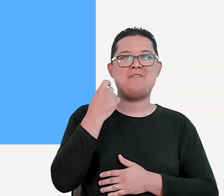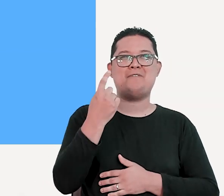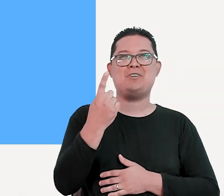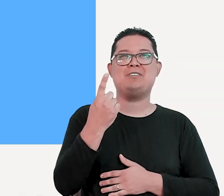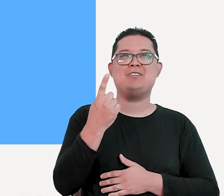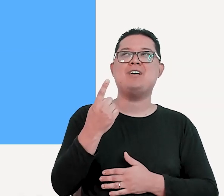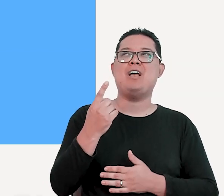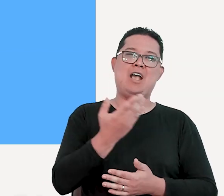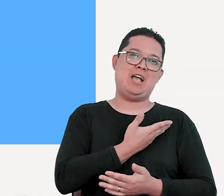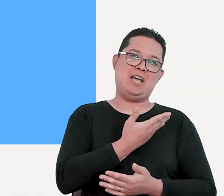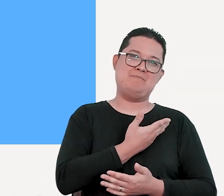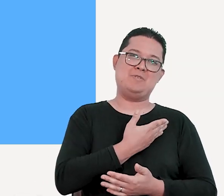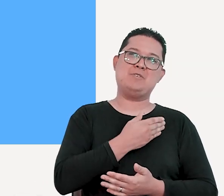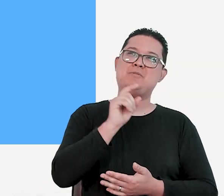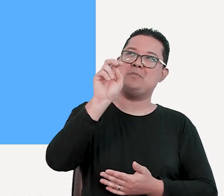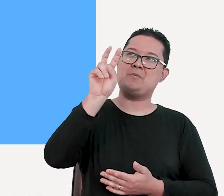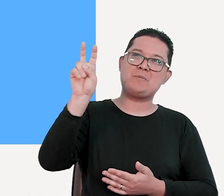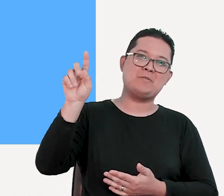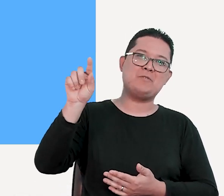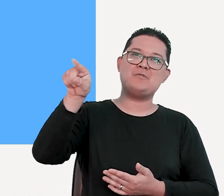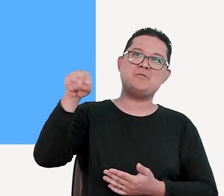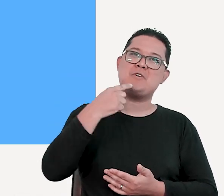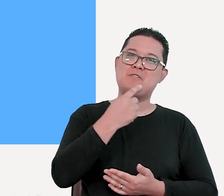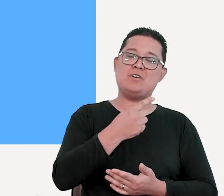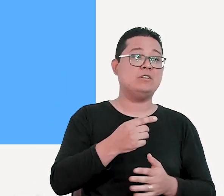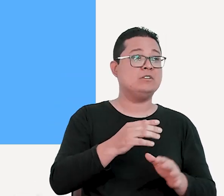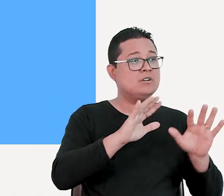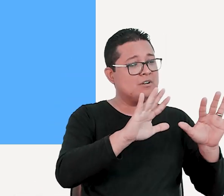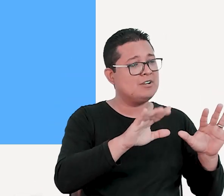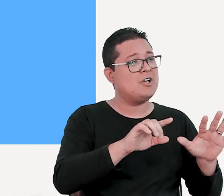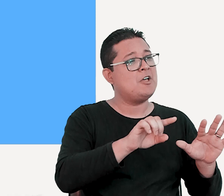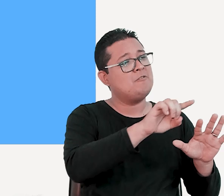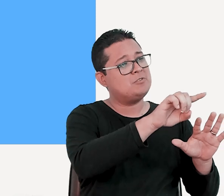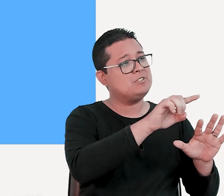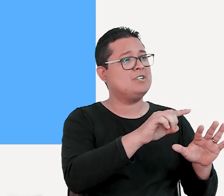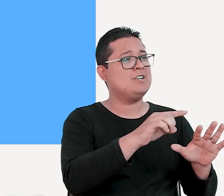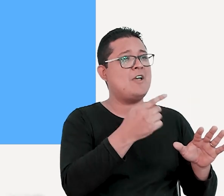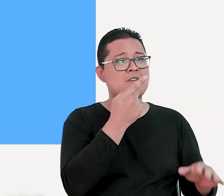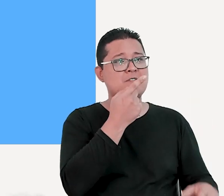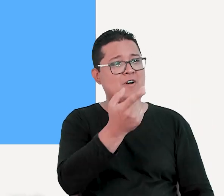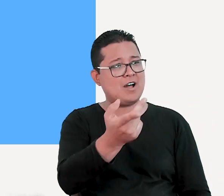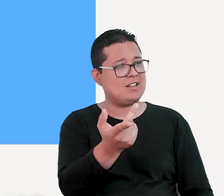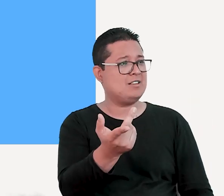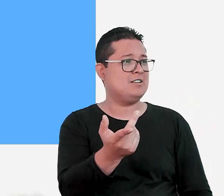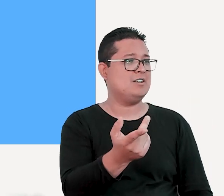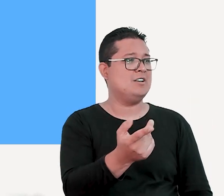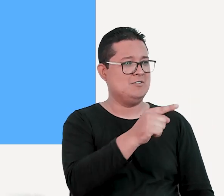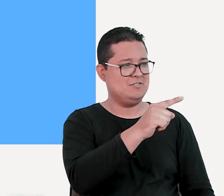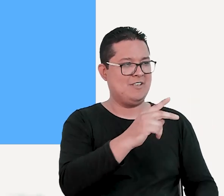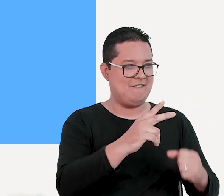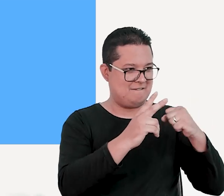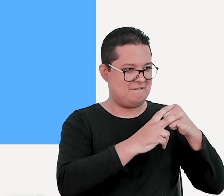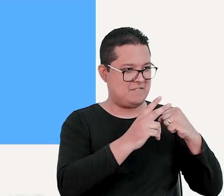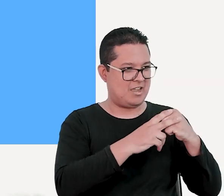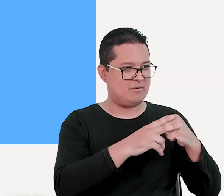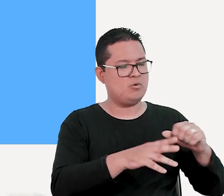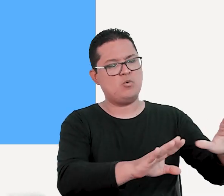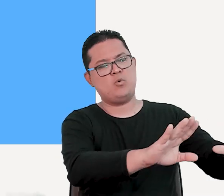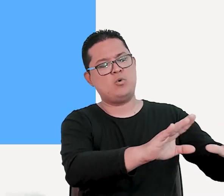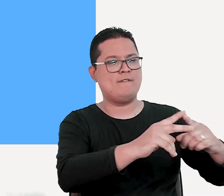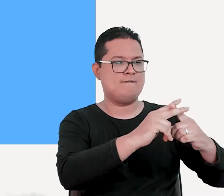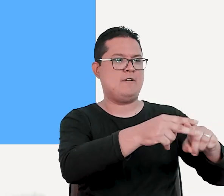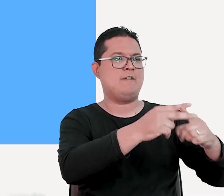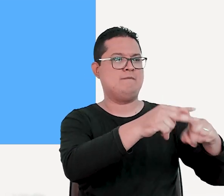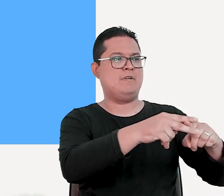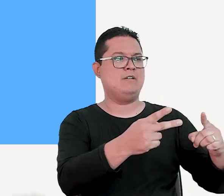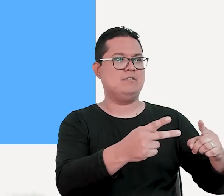falam, Laura, a gente não vai ouvir você falando e não vai corrigir o seu verbo. A gente não vai corrigir o seu passado